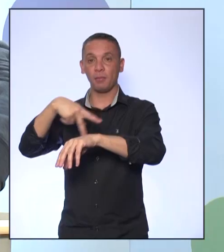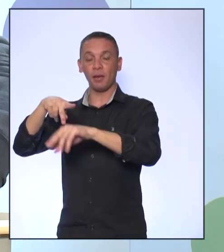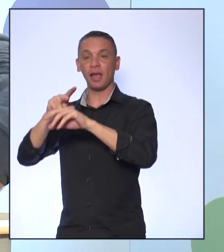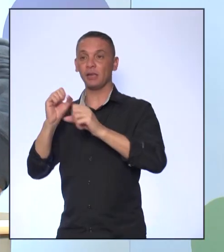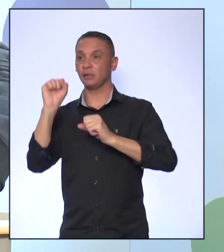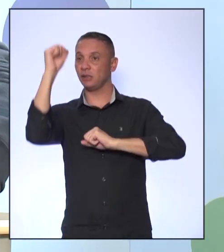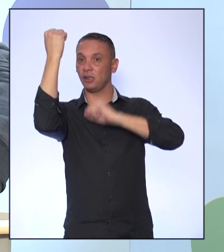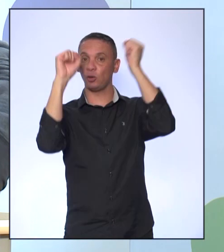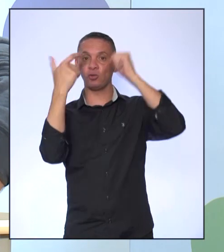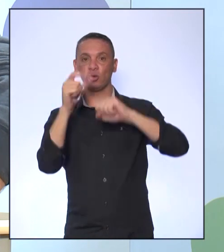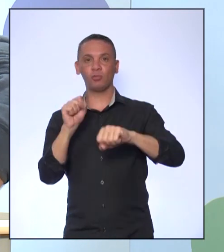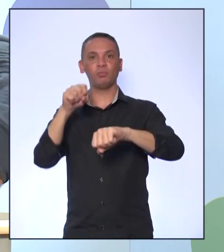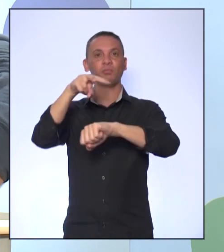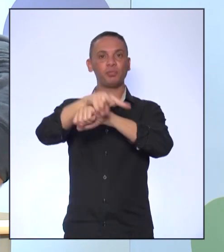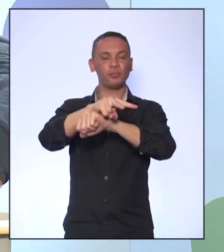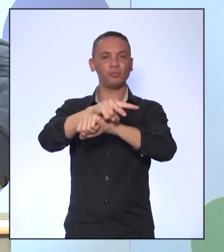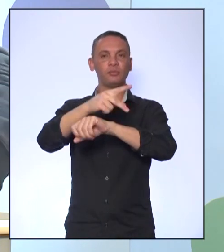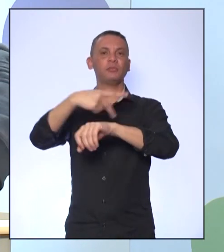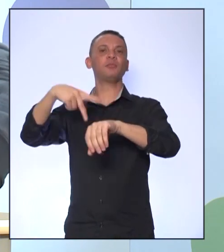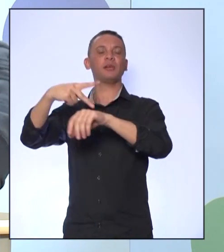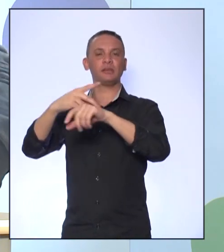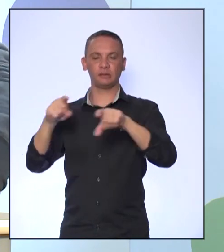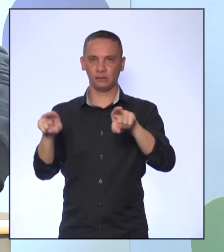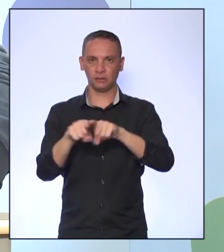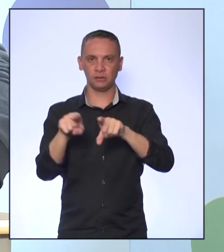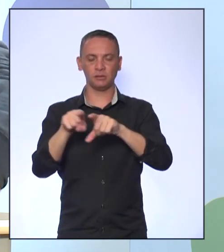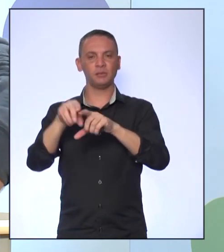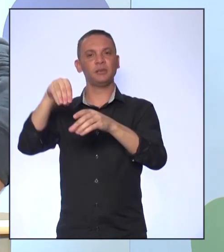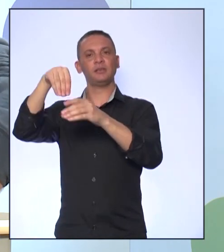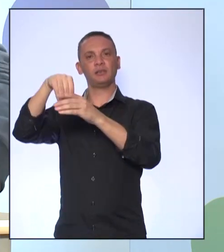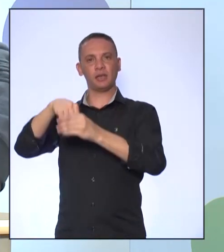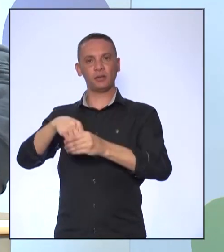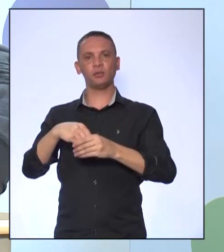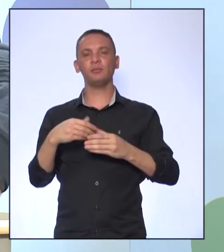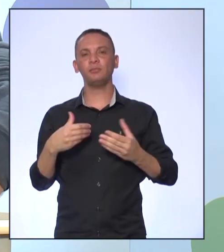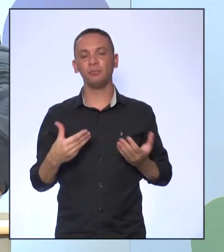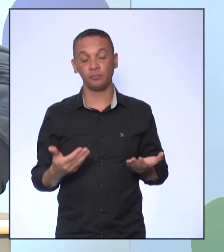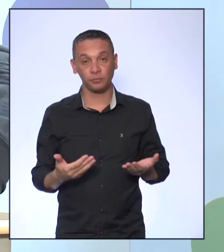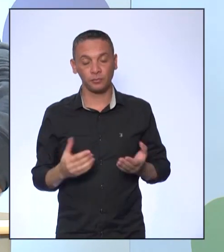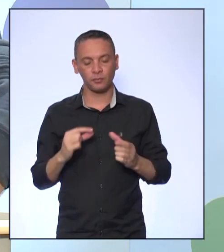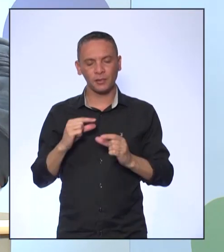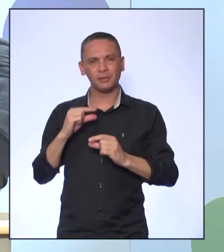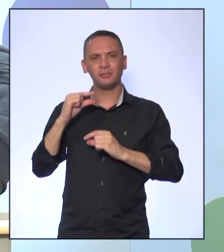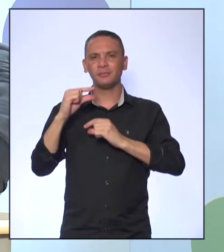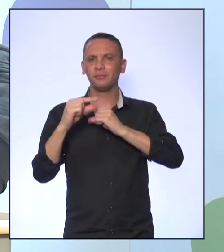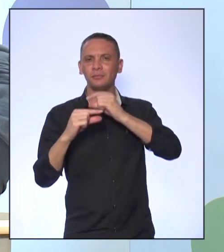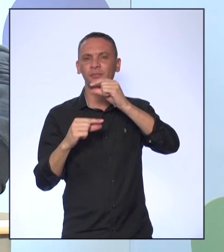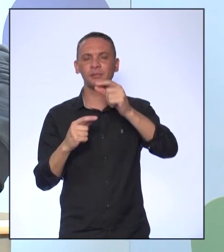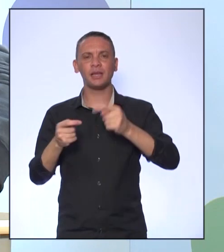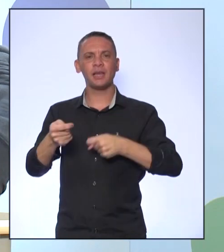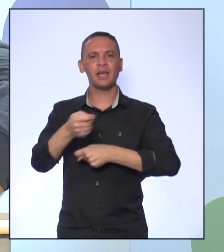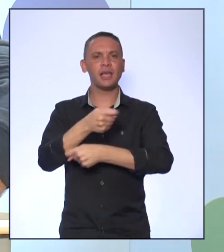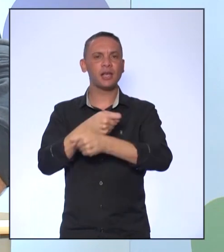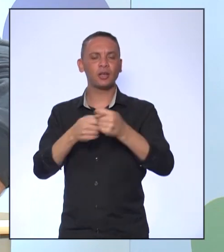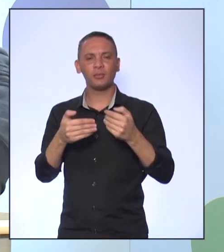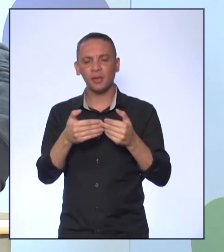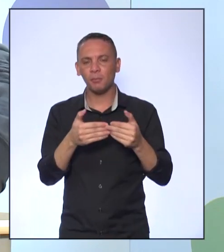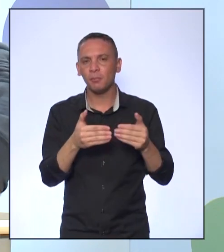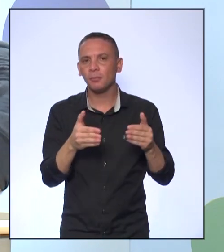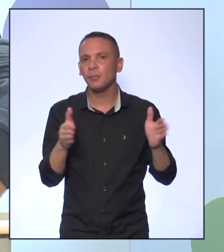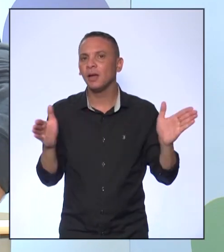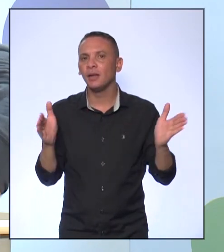indústrias e de outras empresas de outros países capitalistas. Então, aos poucos, a abertura econômica começou a ser